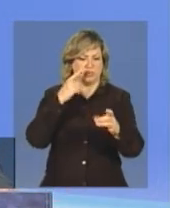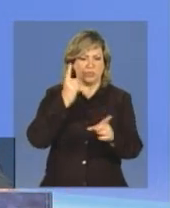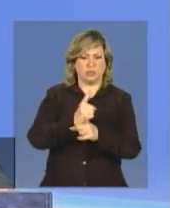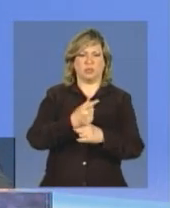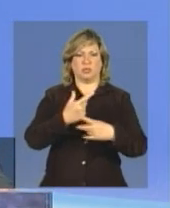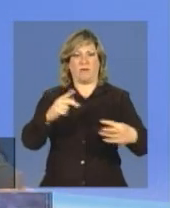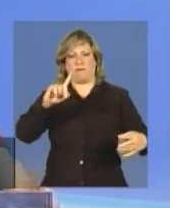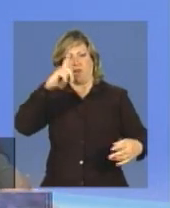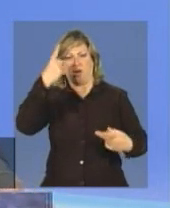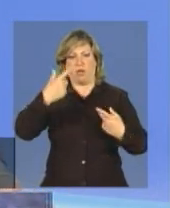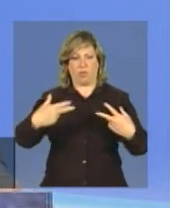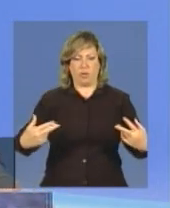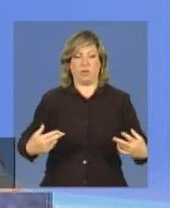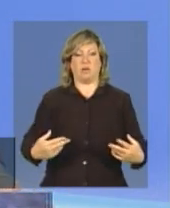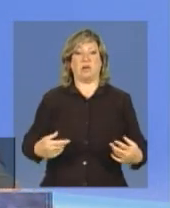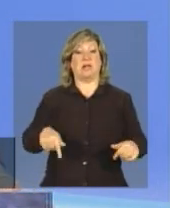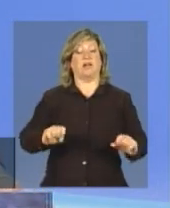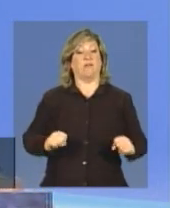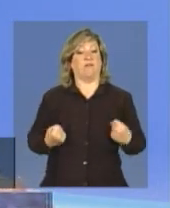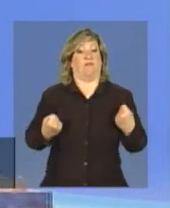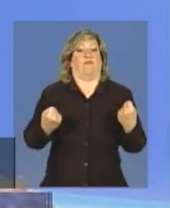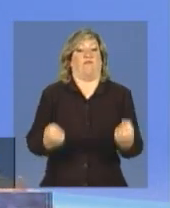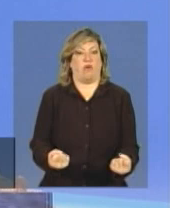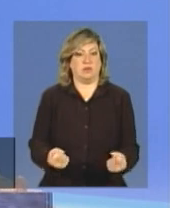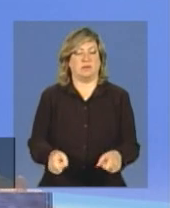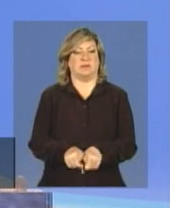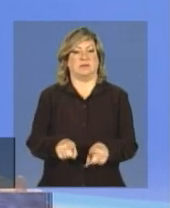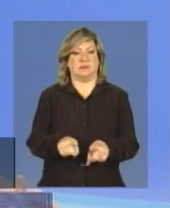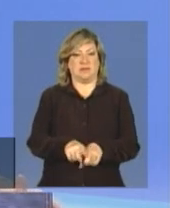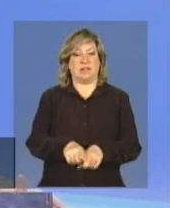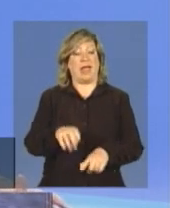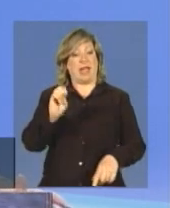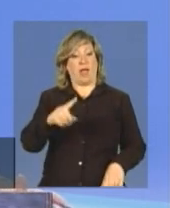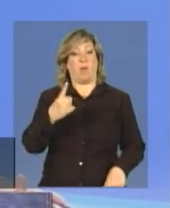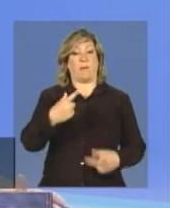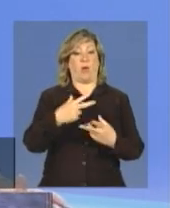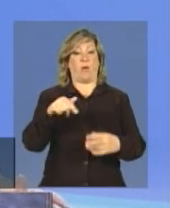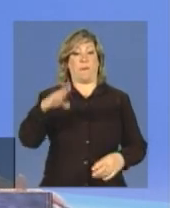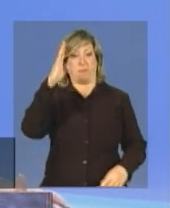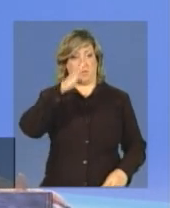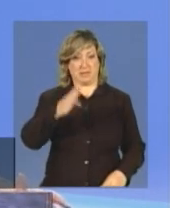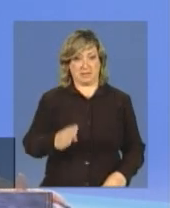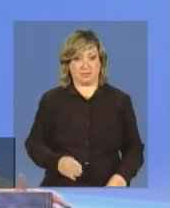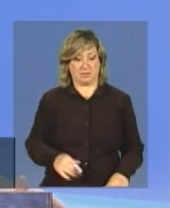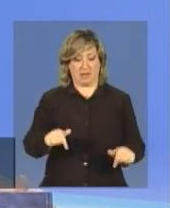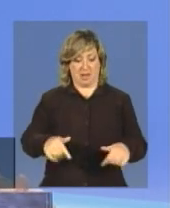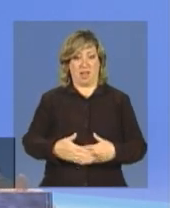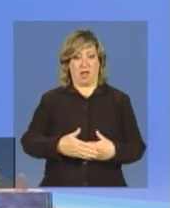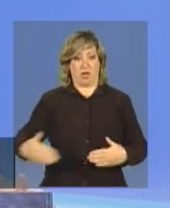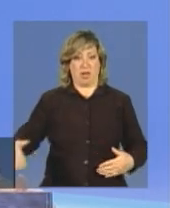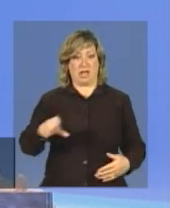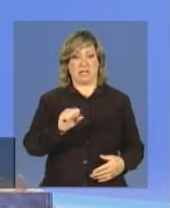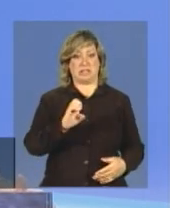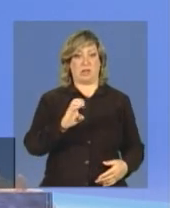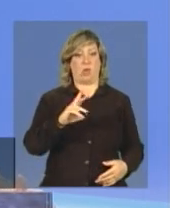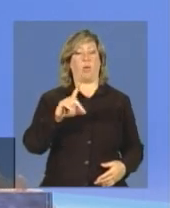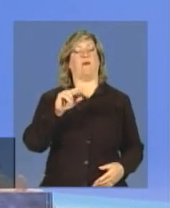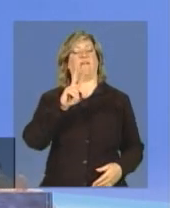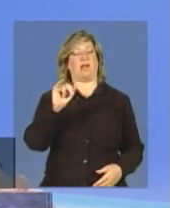também e do esforço, é algo que o Brasil deste século